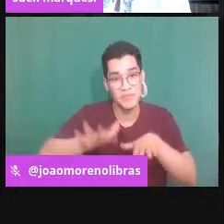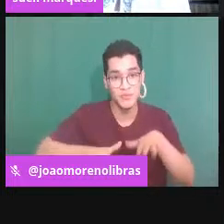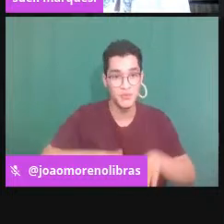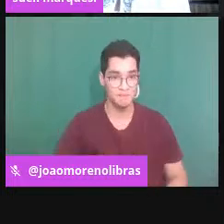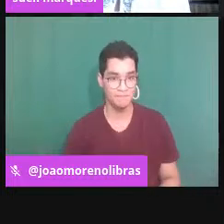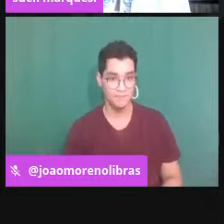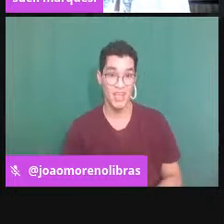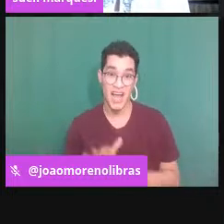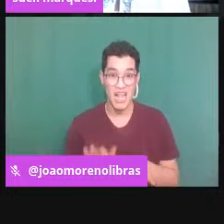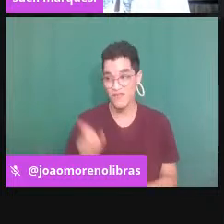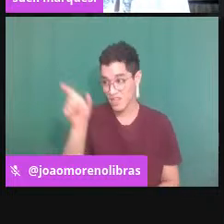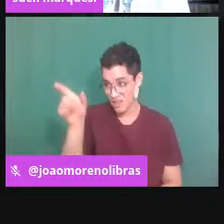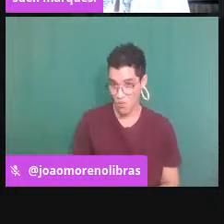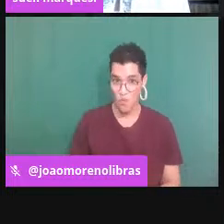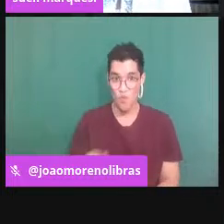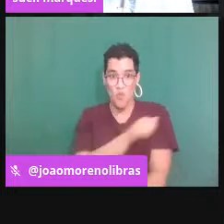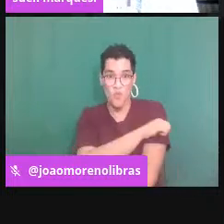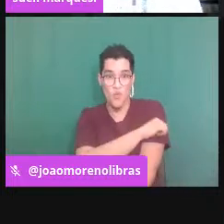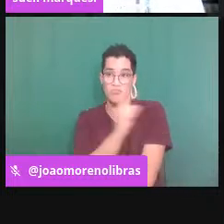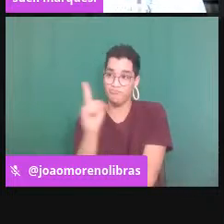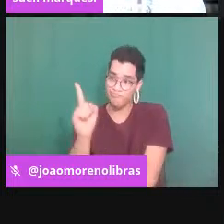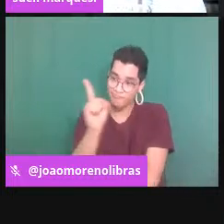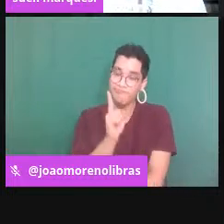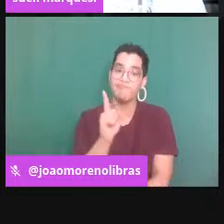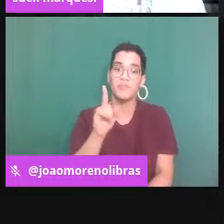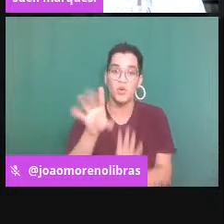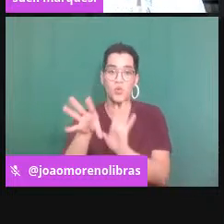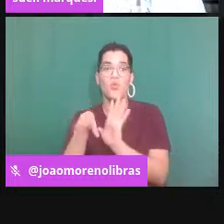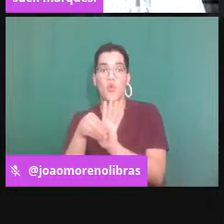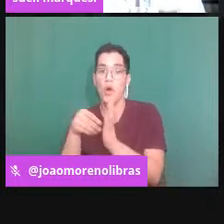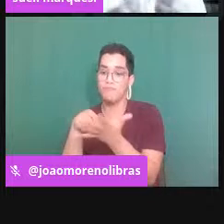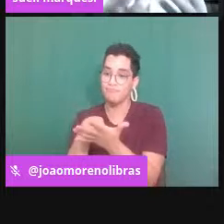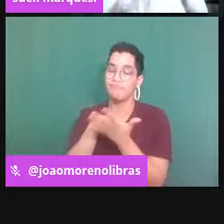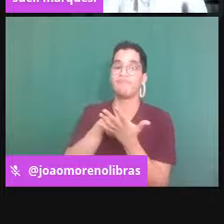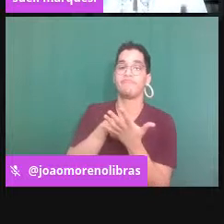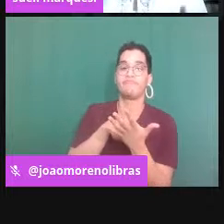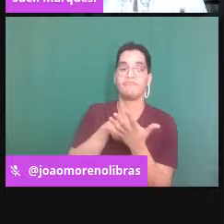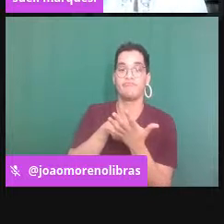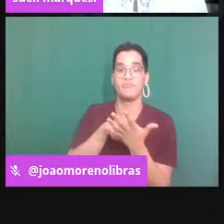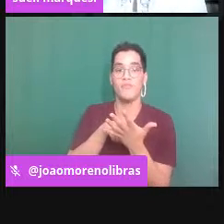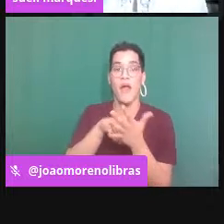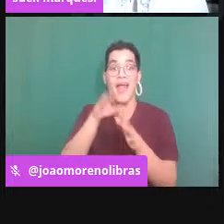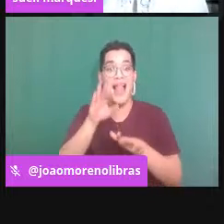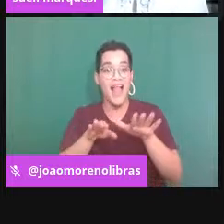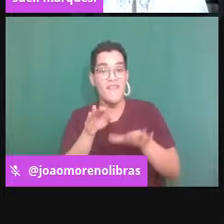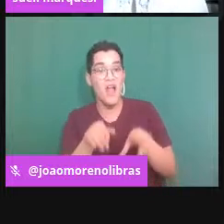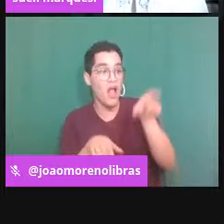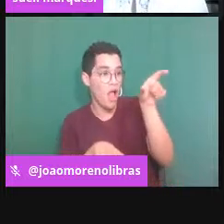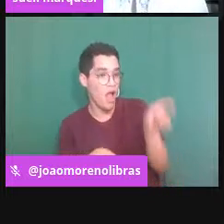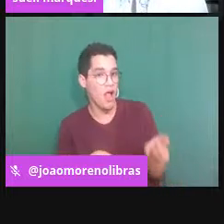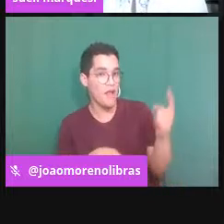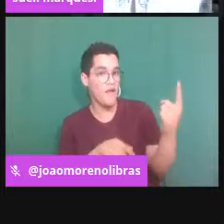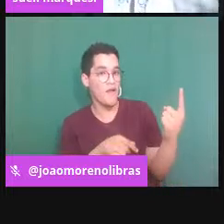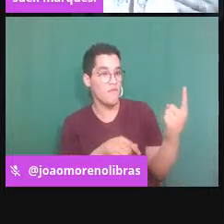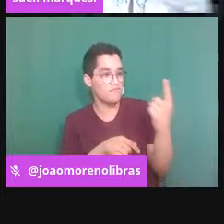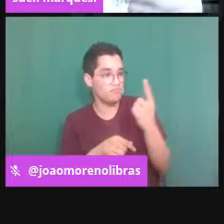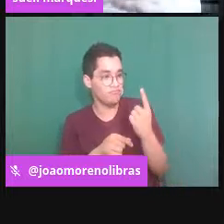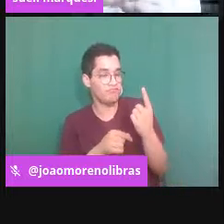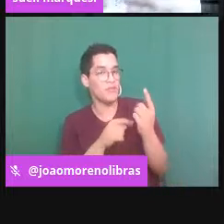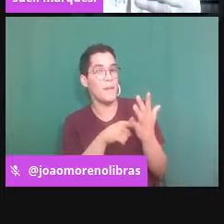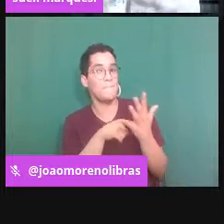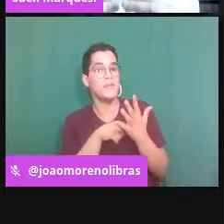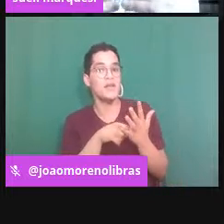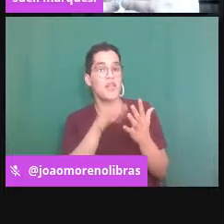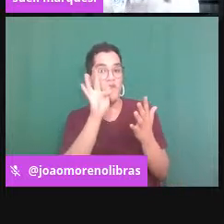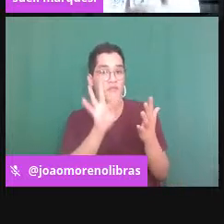chega com o corpus, que ele tem interesse, e outros em que ele chega com um fenômeno de linguagem que ele quer estudar. Então, nós